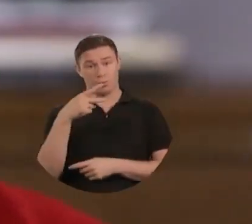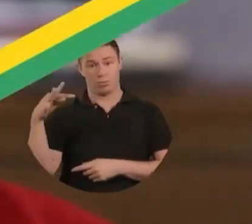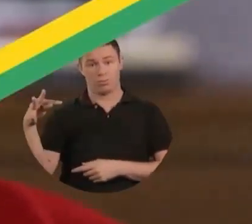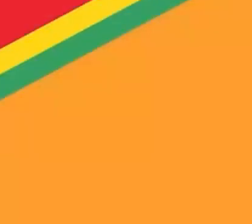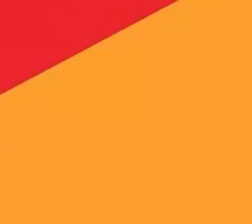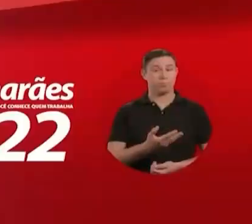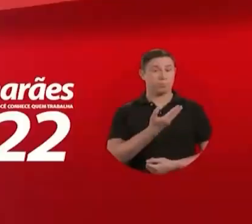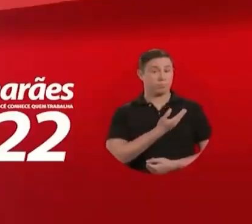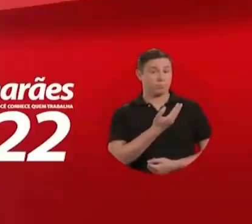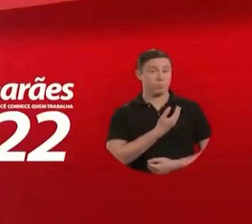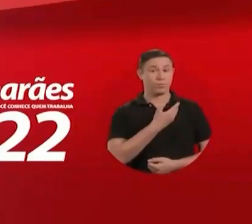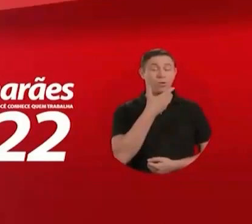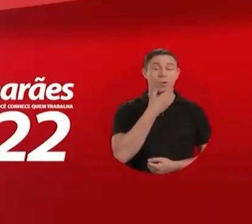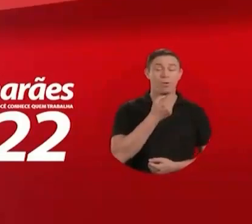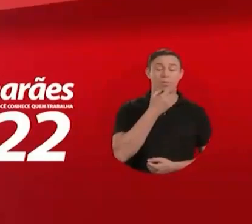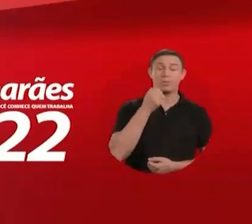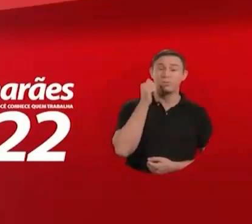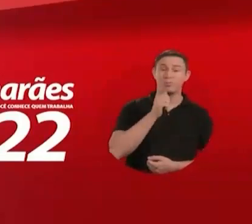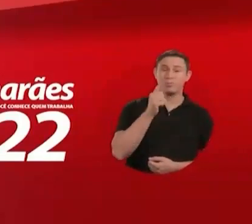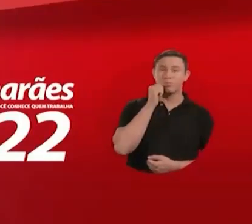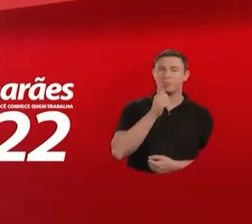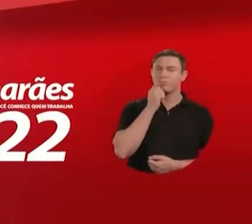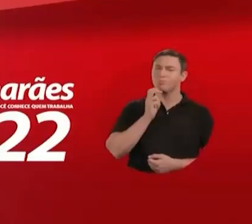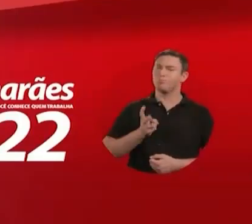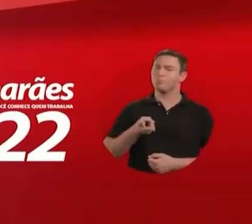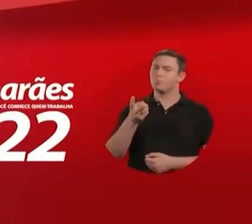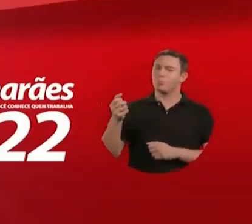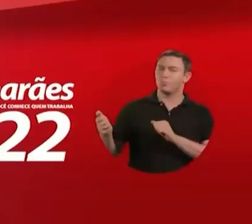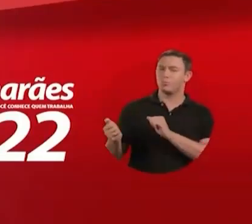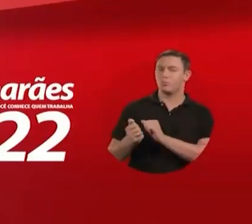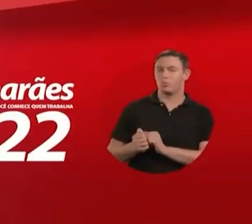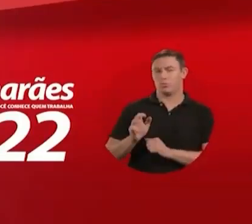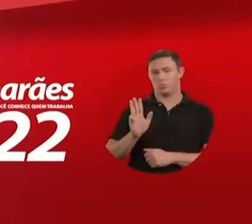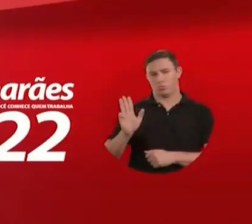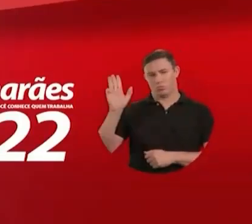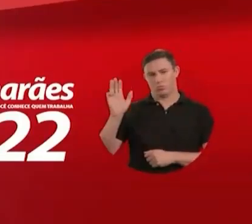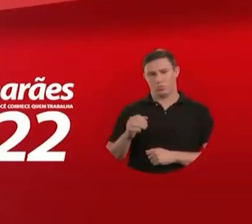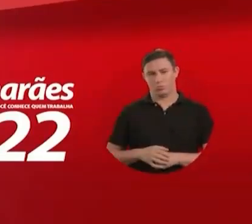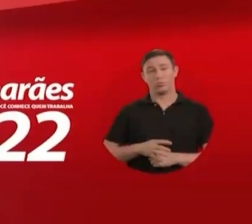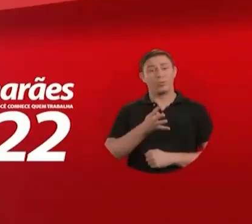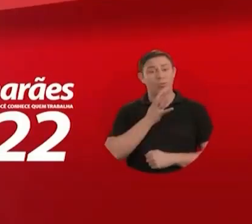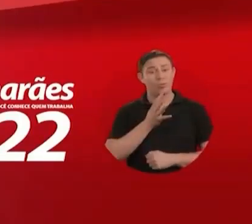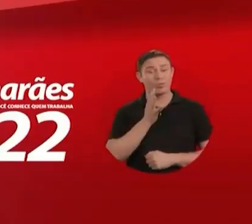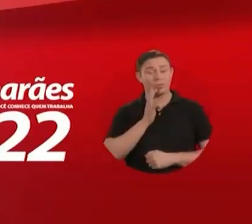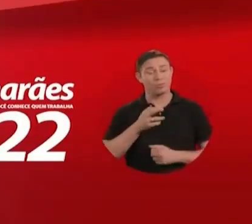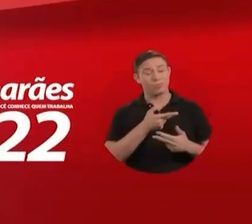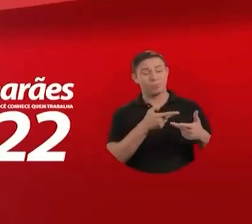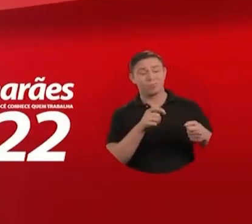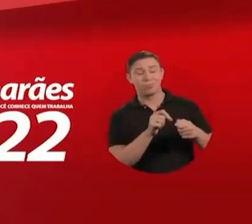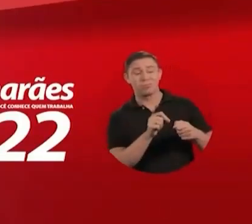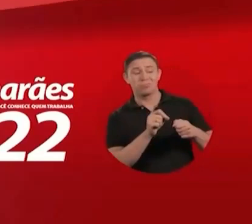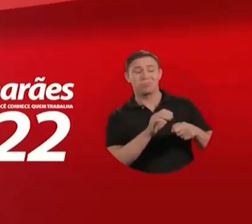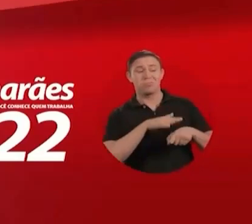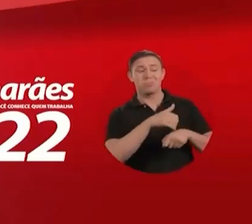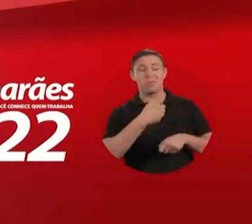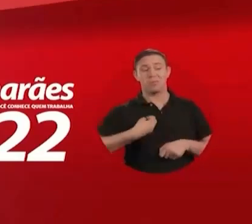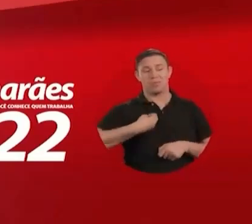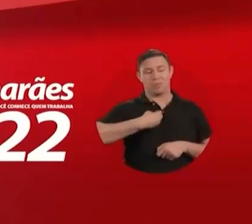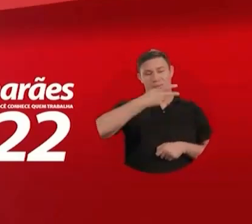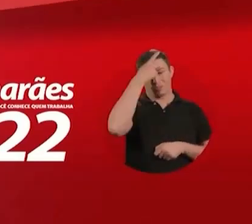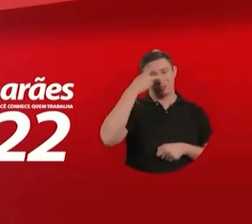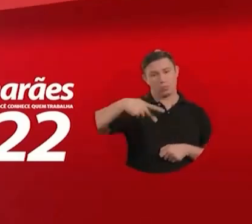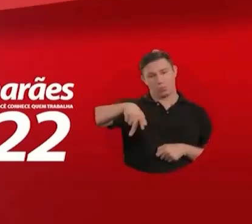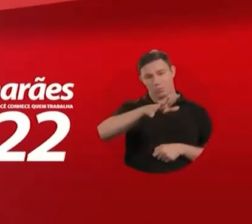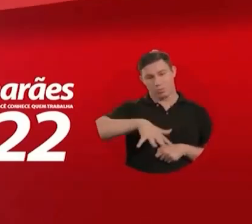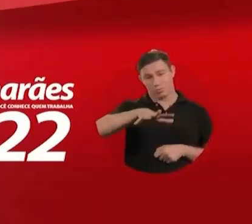13, vote PT. Meus amigos e minhas amigas, em todos os momentos estive ao lado do Lula. Conheço de perto o que ele